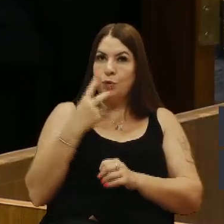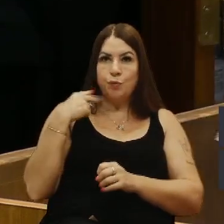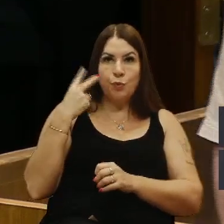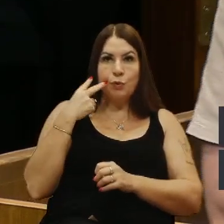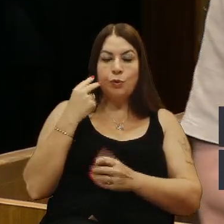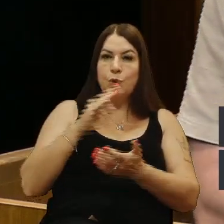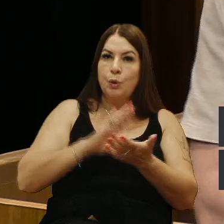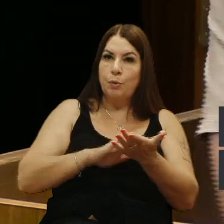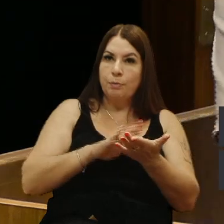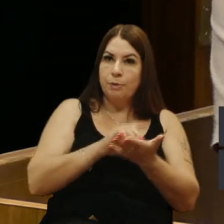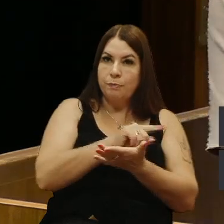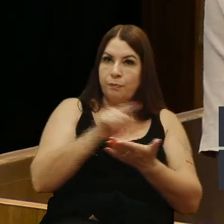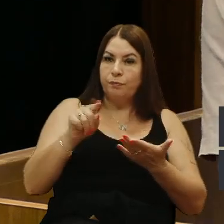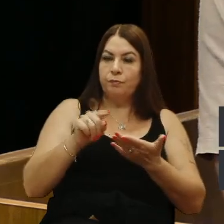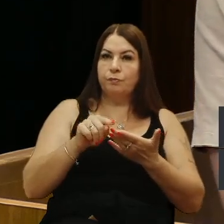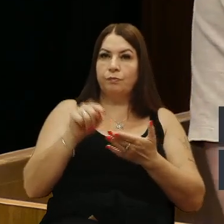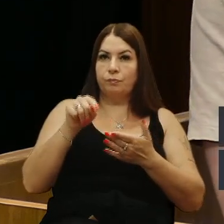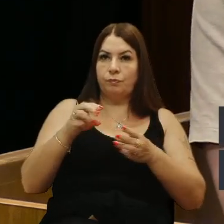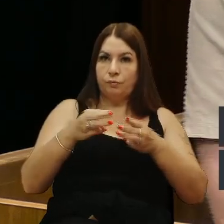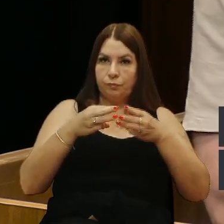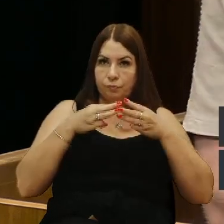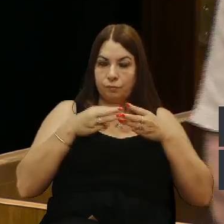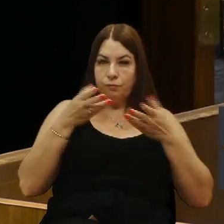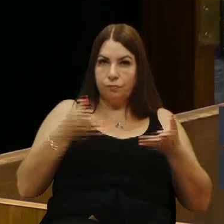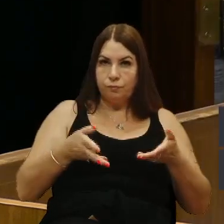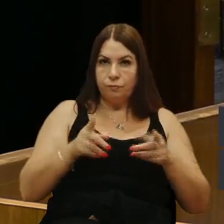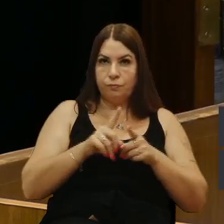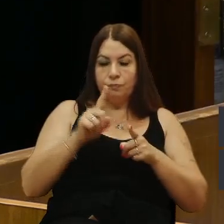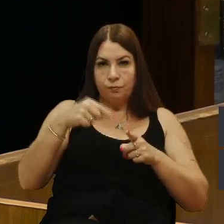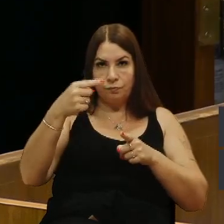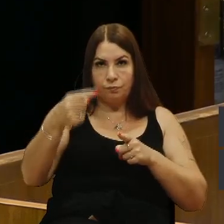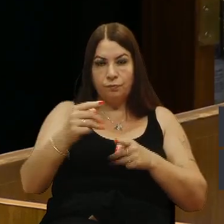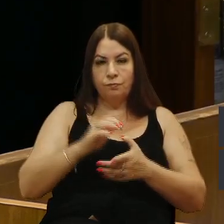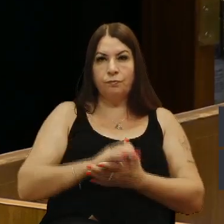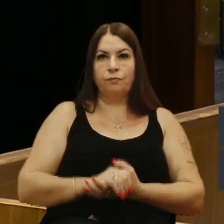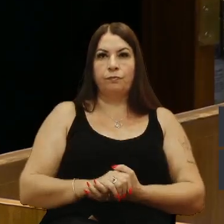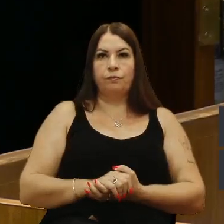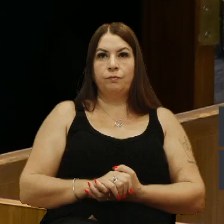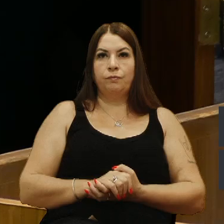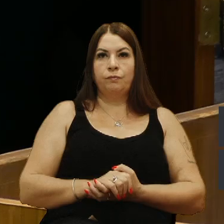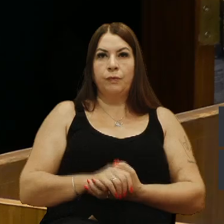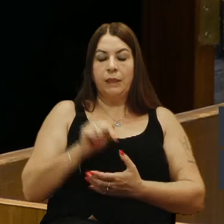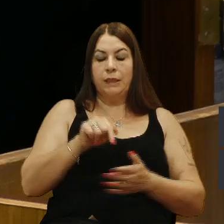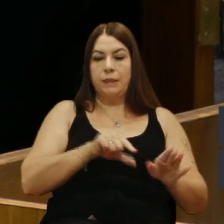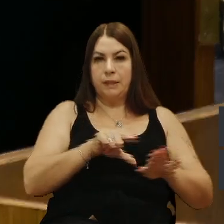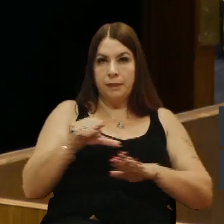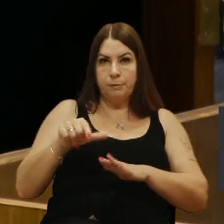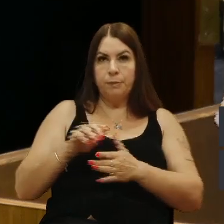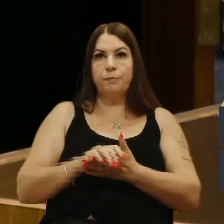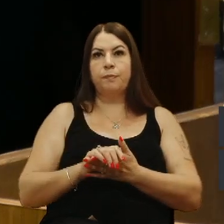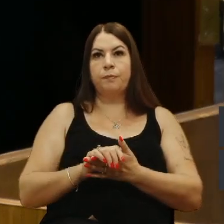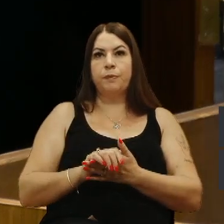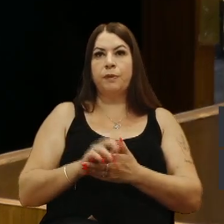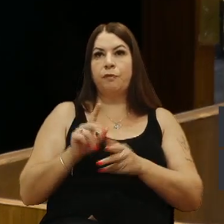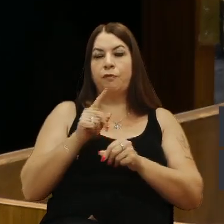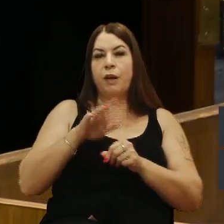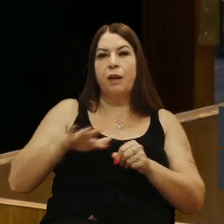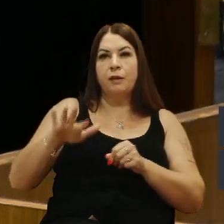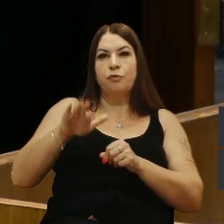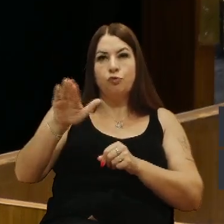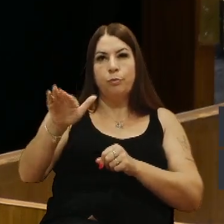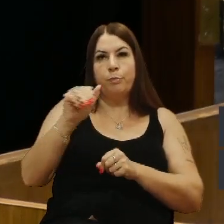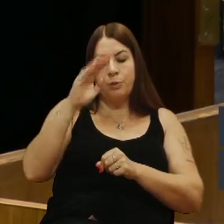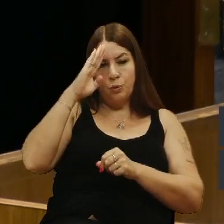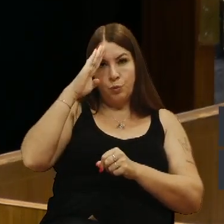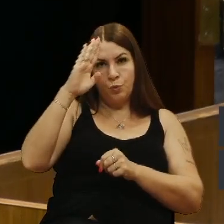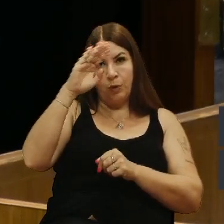estamos cobrando, tanto dessa moção que está vindo hoje, quanto da próxima moção que vai vir essa semana, que é referente ao chamamento dos